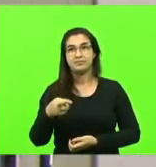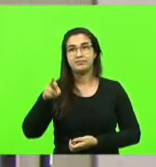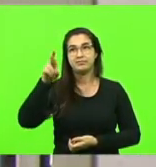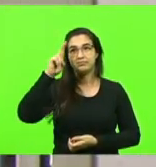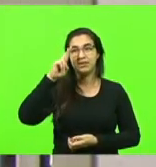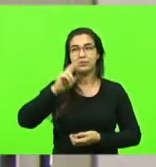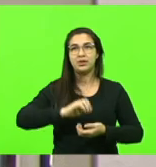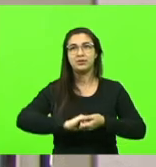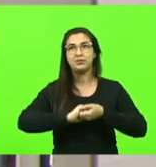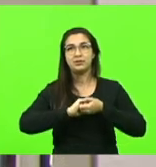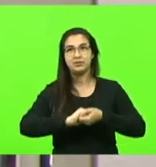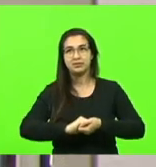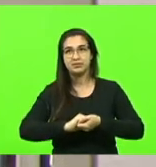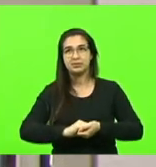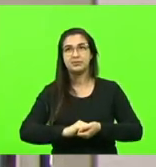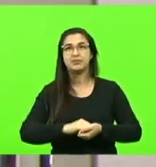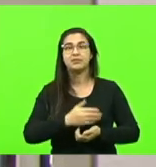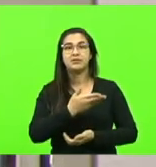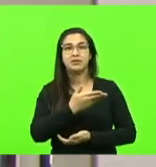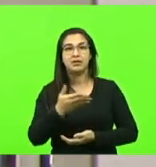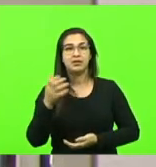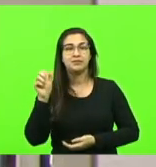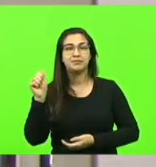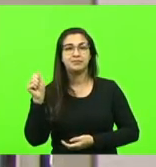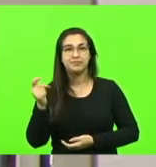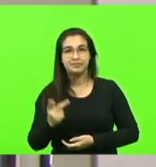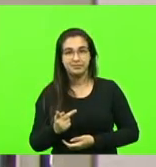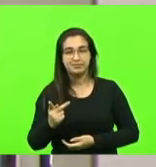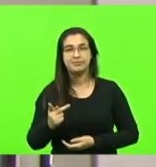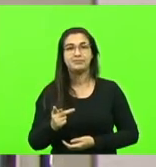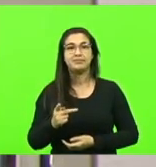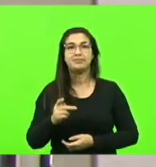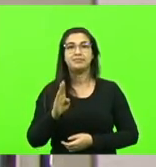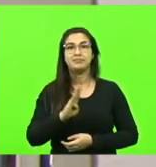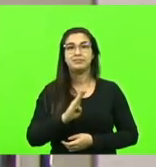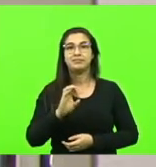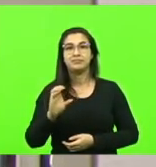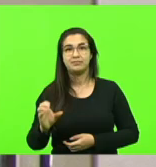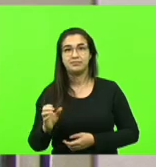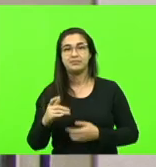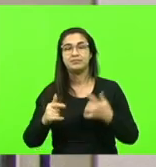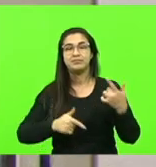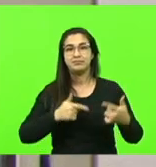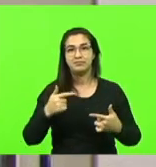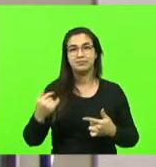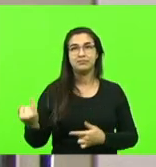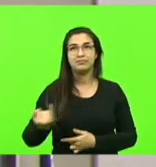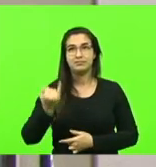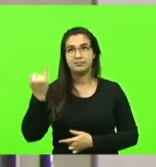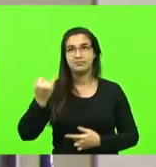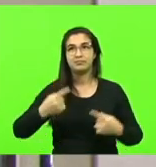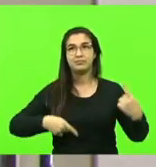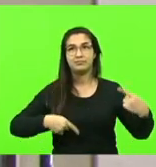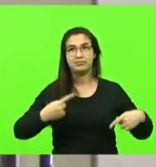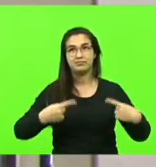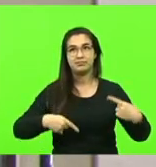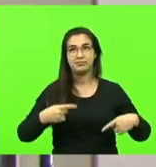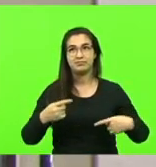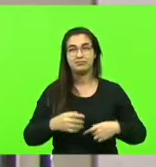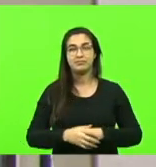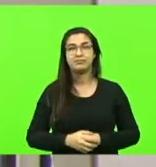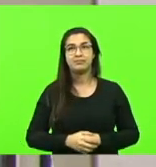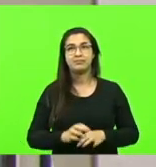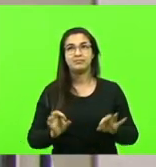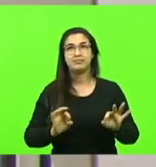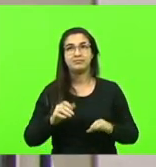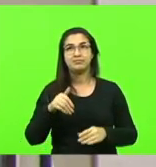cumprimentando o Presidente da Associação dos Aposentados e pensionistas de Balneário Camboriú, pelos relevantes trabalhos prestados. Em discussão. Não havendo quem queira